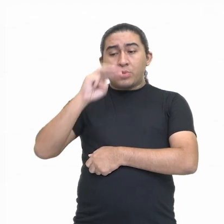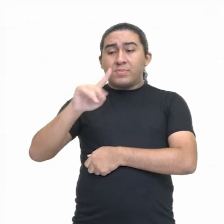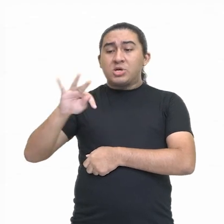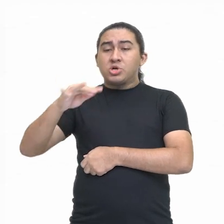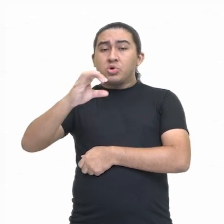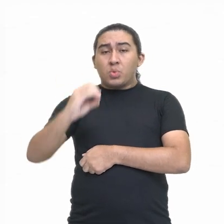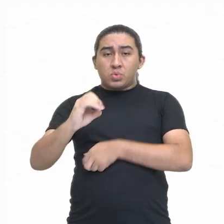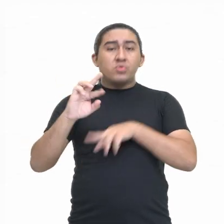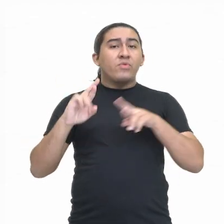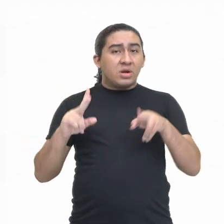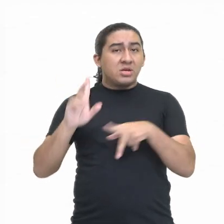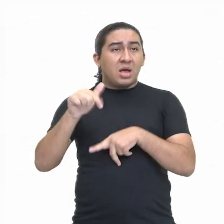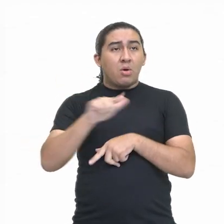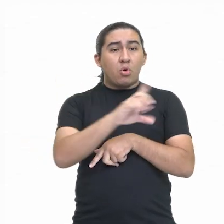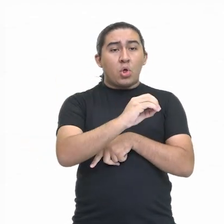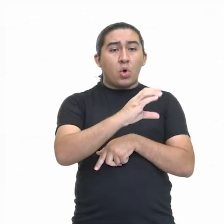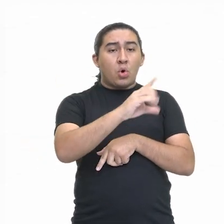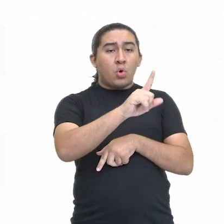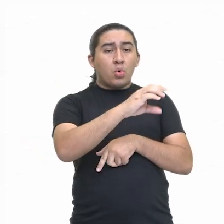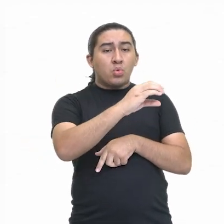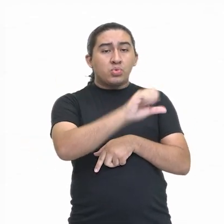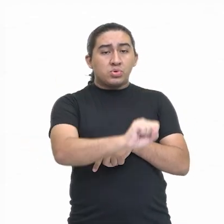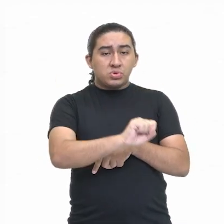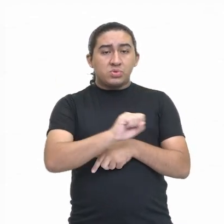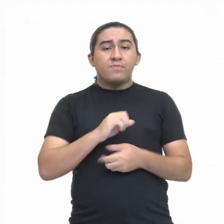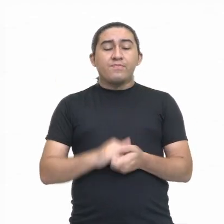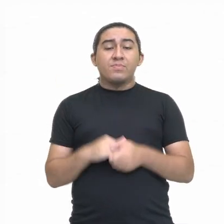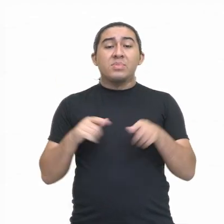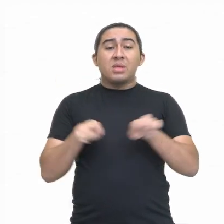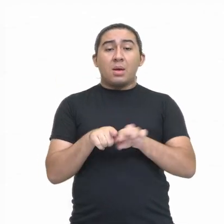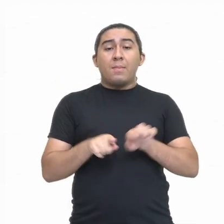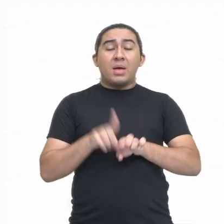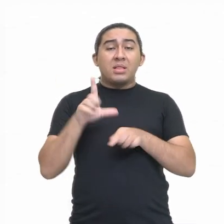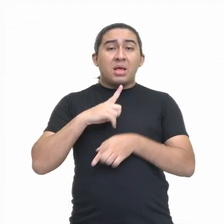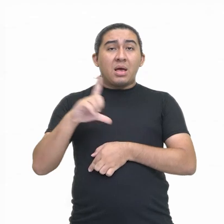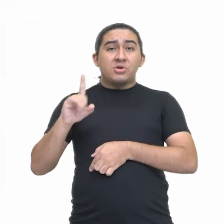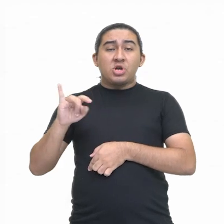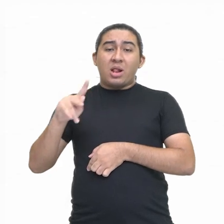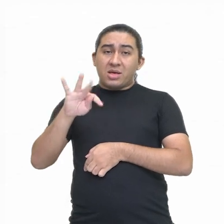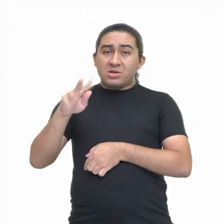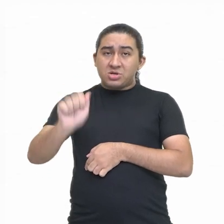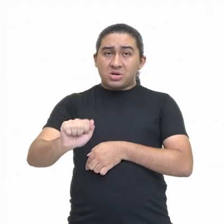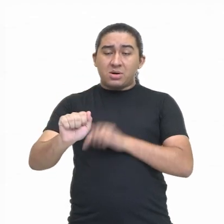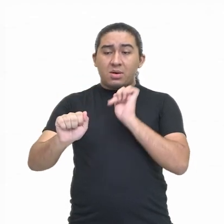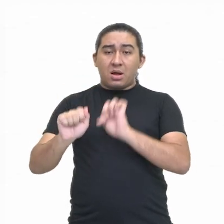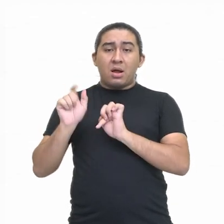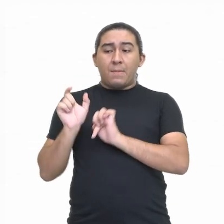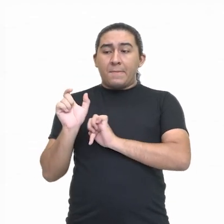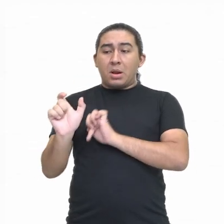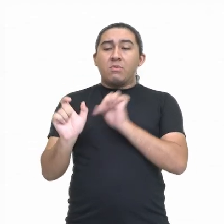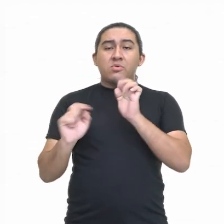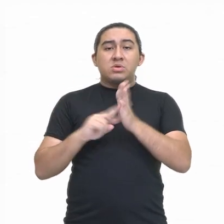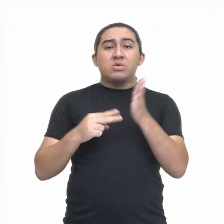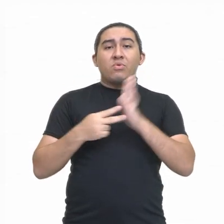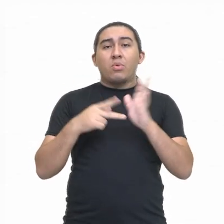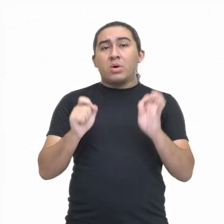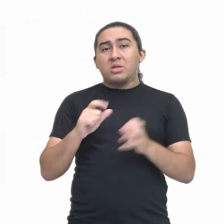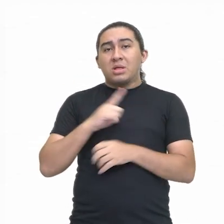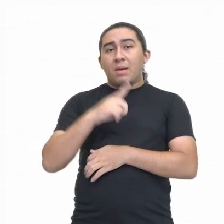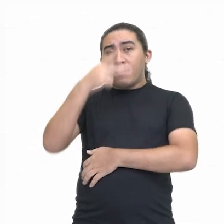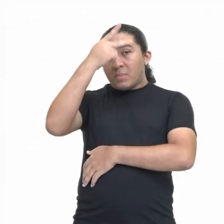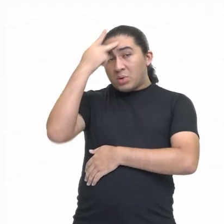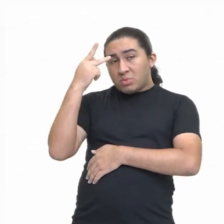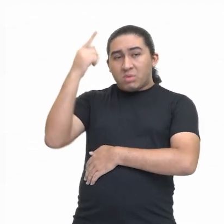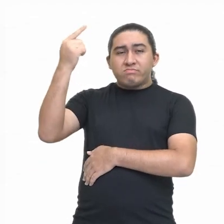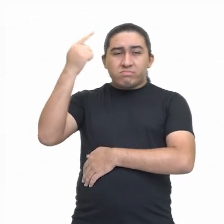mítico, é o logos, a lógica, a dialética, essa busca que faz com que